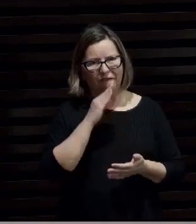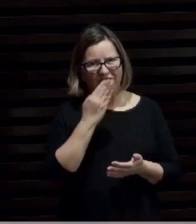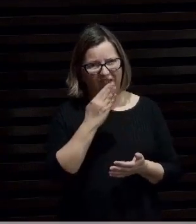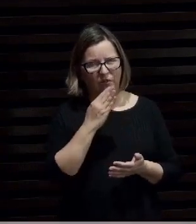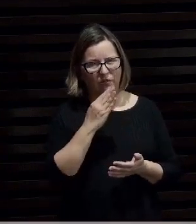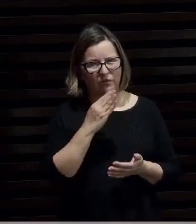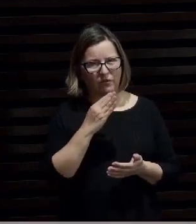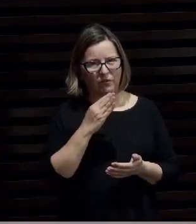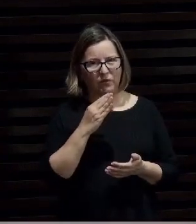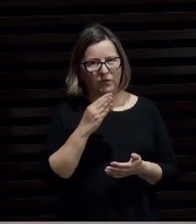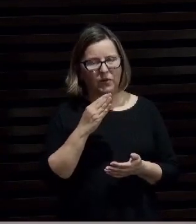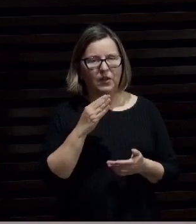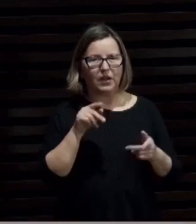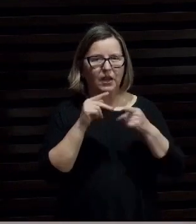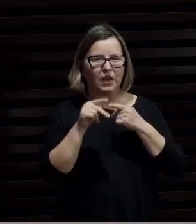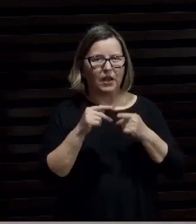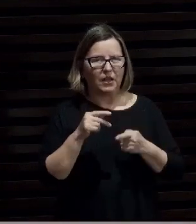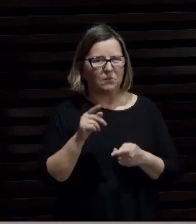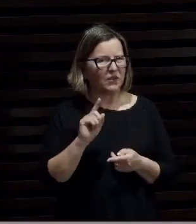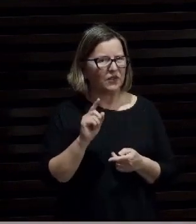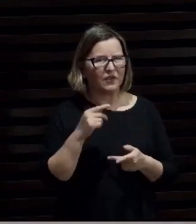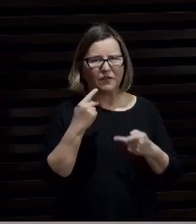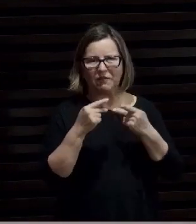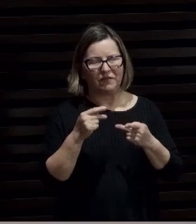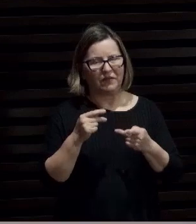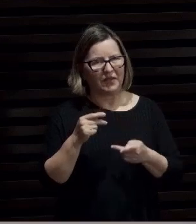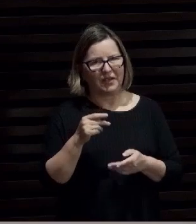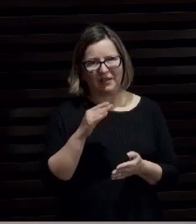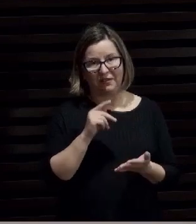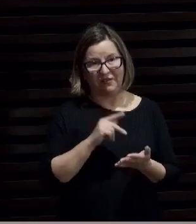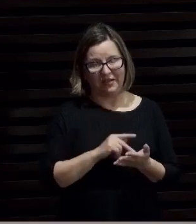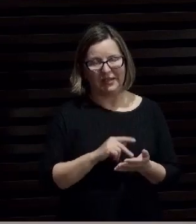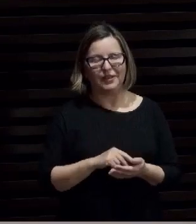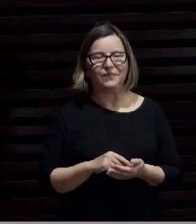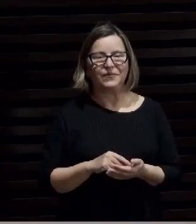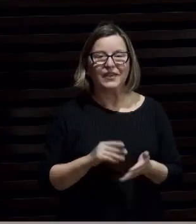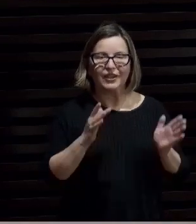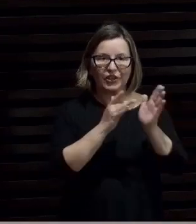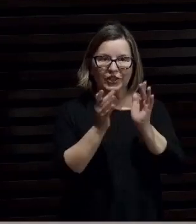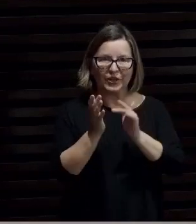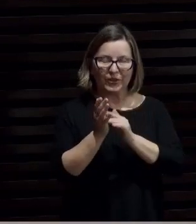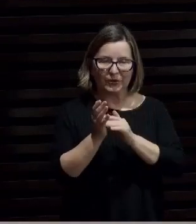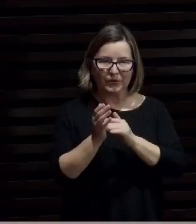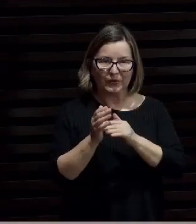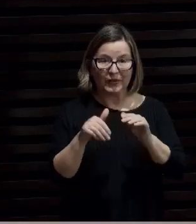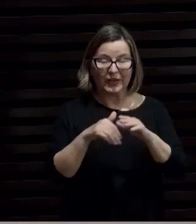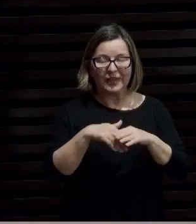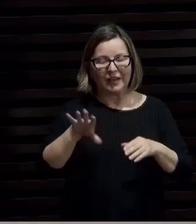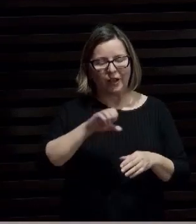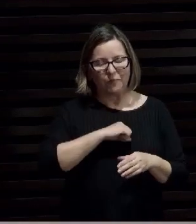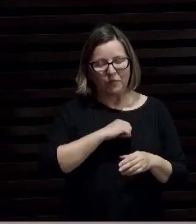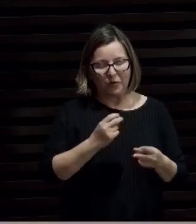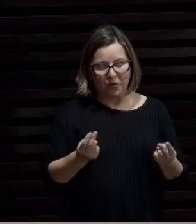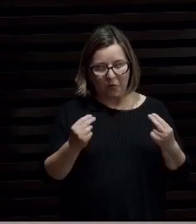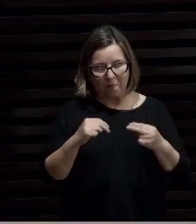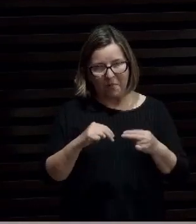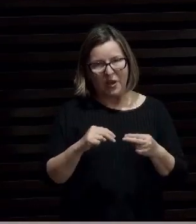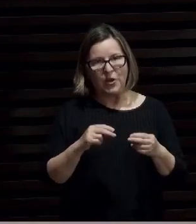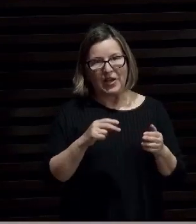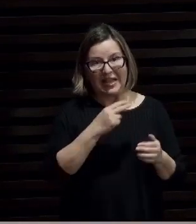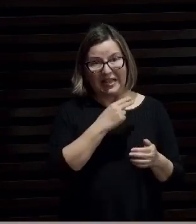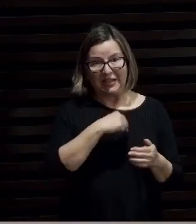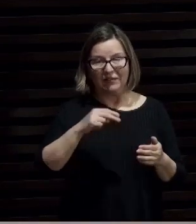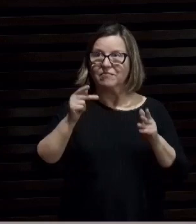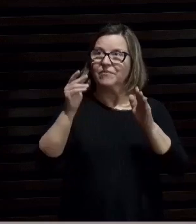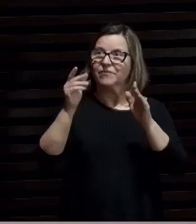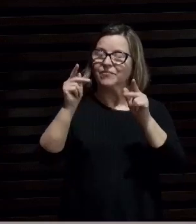O que Jesus fez com Nicodemos é, em amor, humilhá-lo diante de Deus. E a doutrina